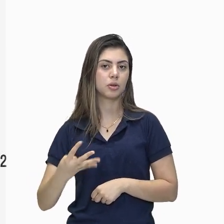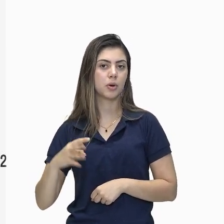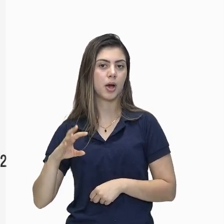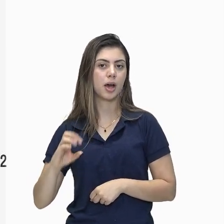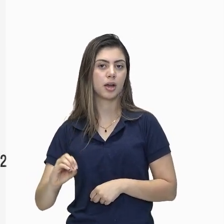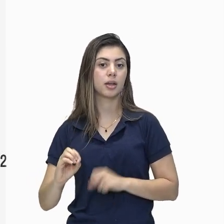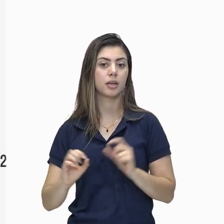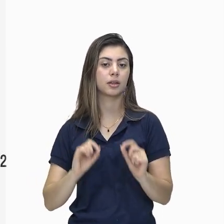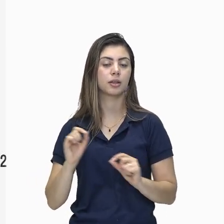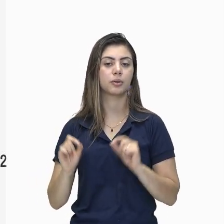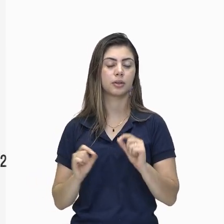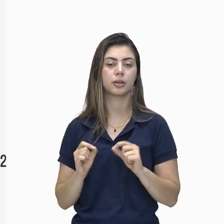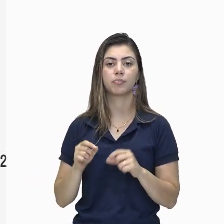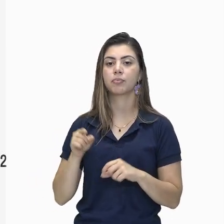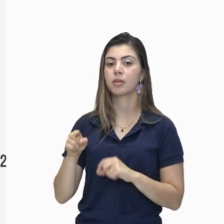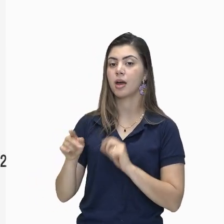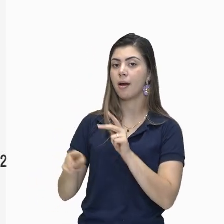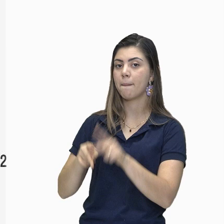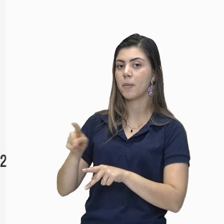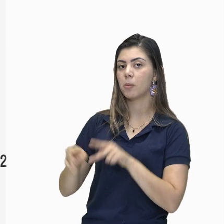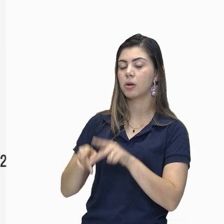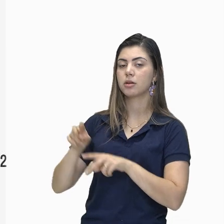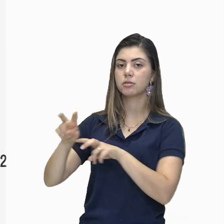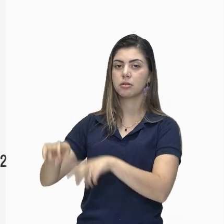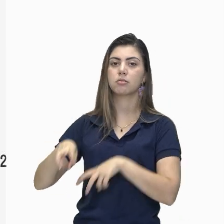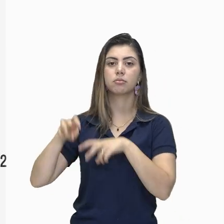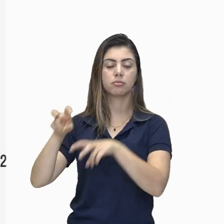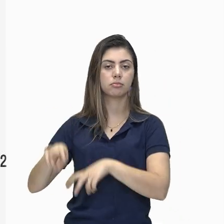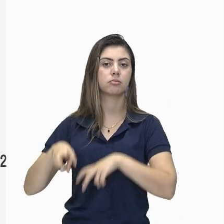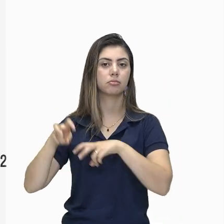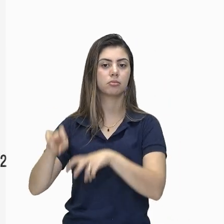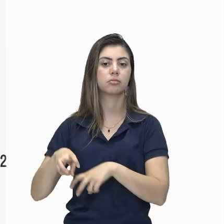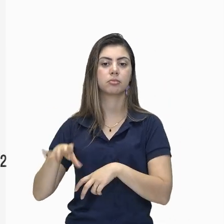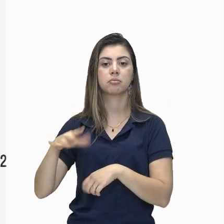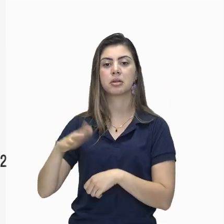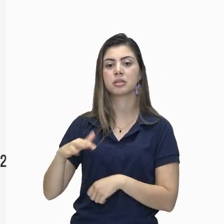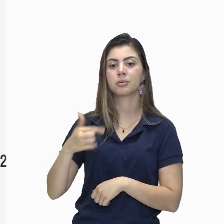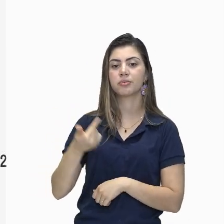1940, a população rural, né, que era de